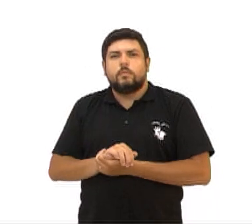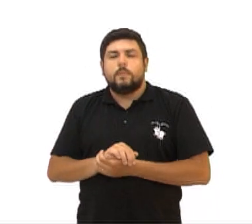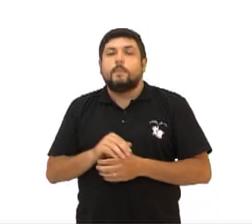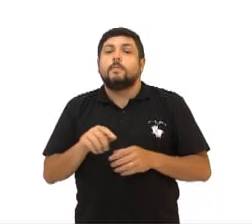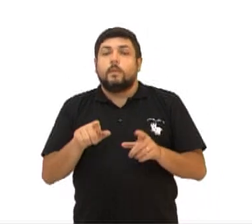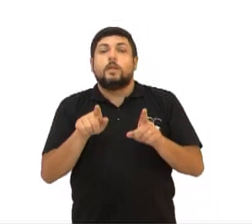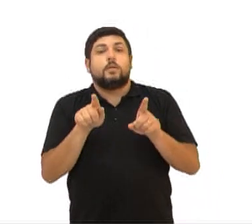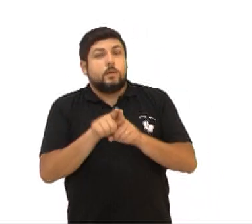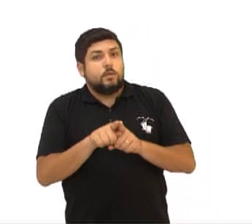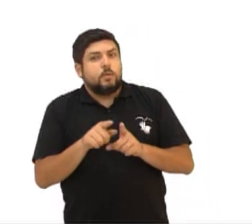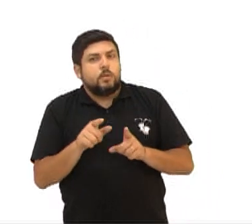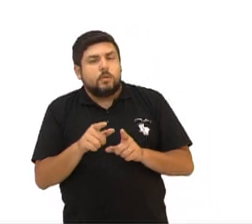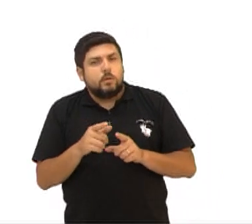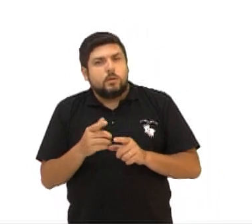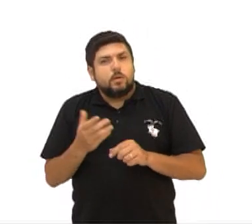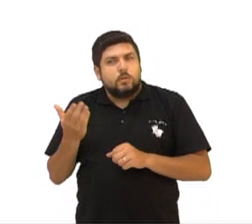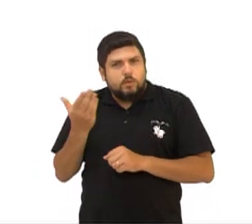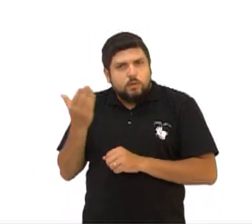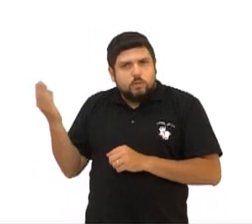eram totalmente